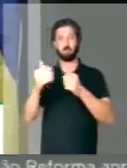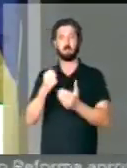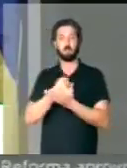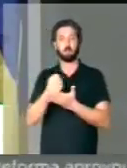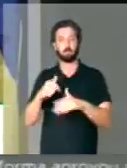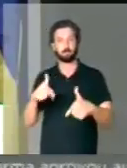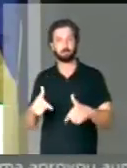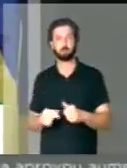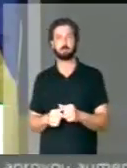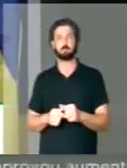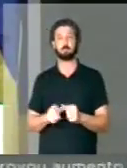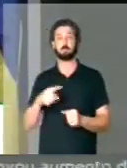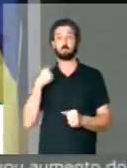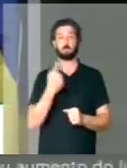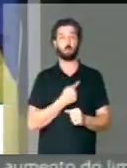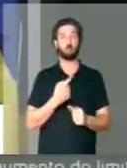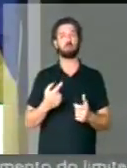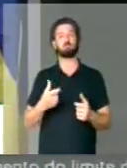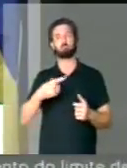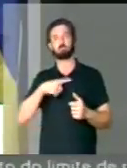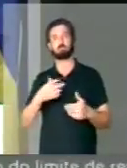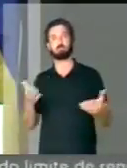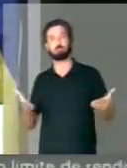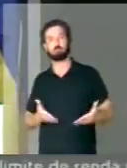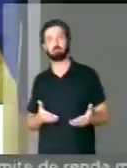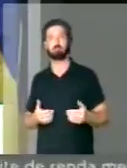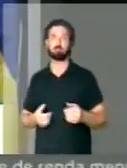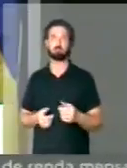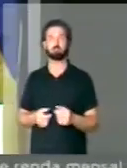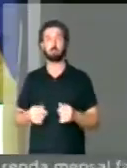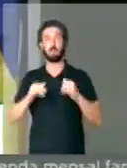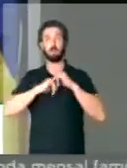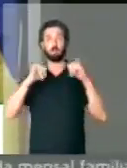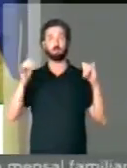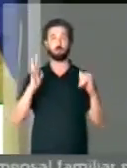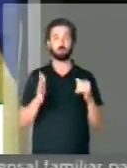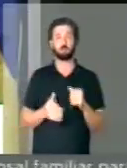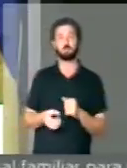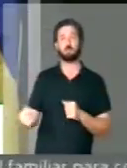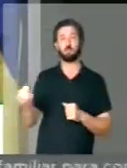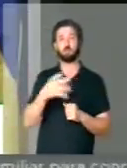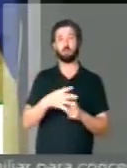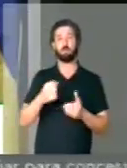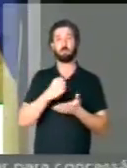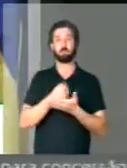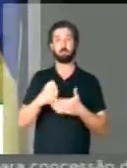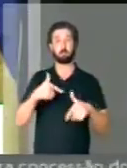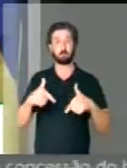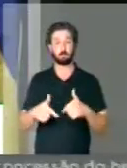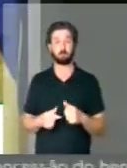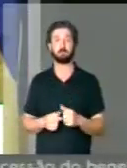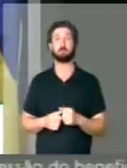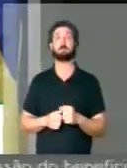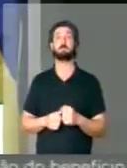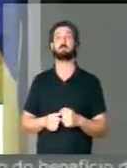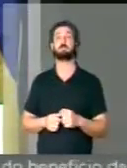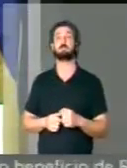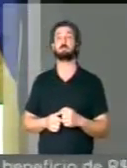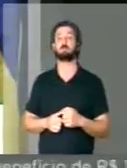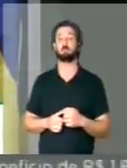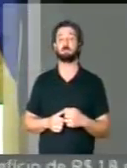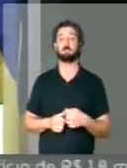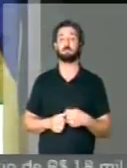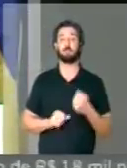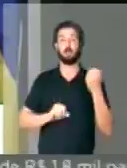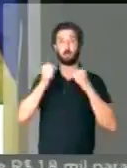gerar emprego. Nós tivemos aí hoje já um anúncio de novos empregos gerados